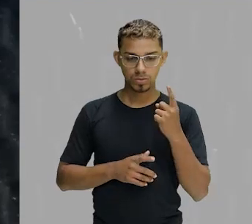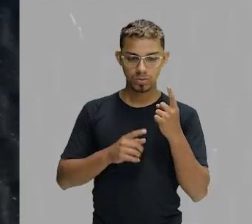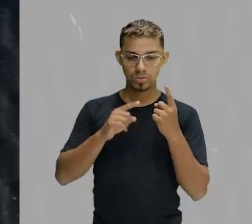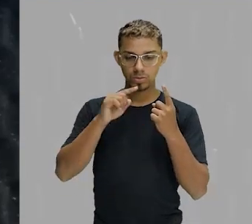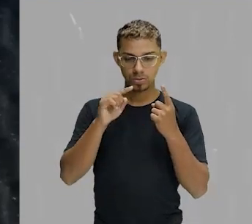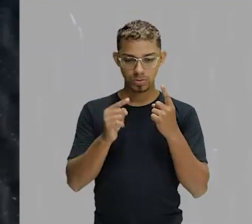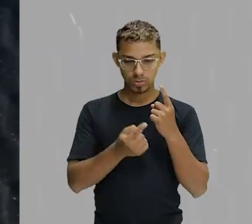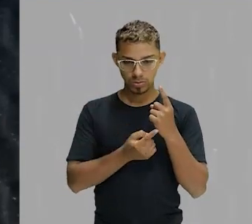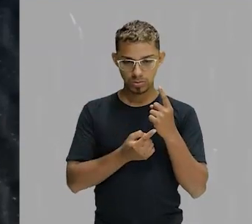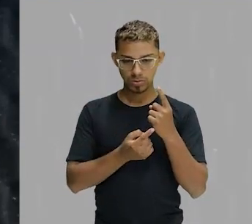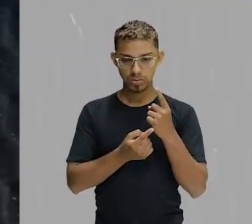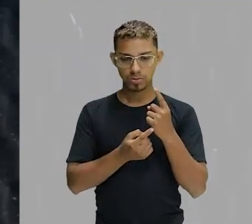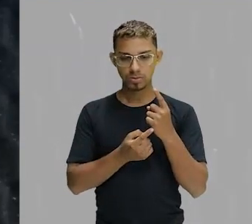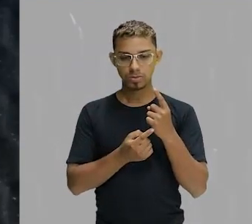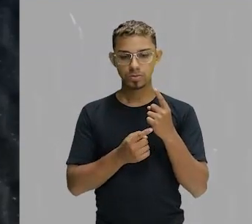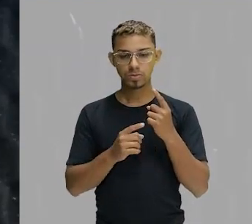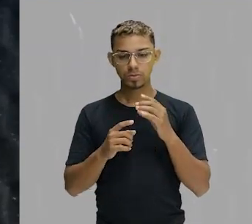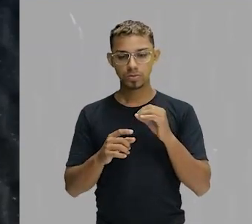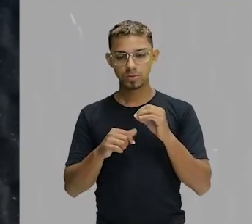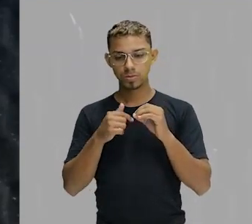1,0799 menos 1, nós temos